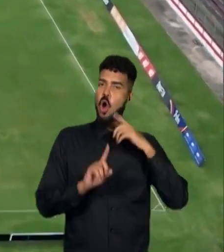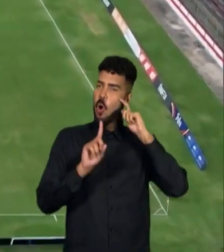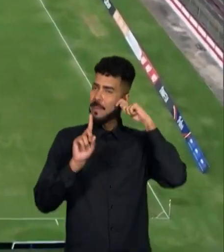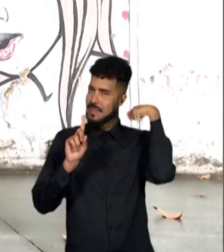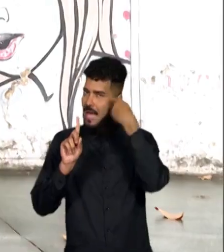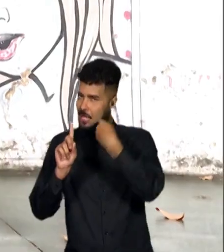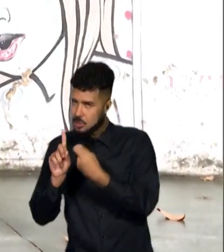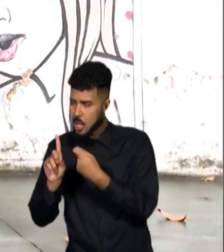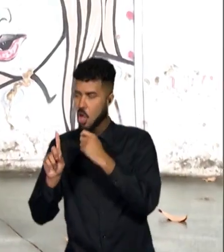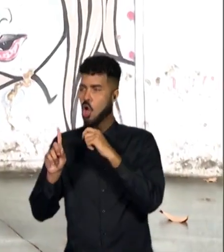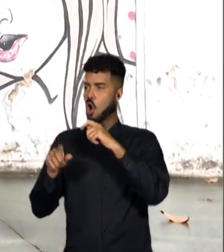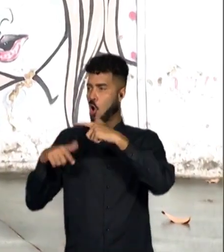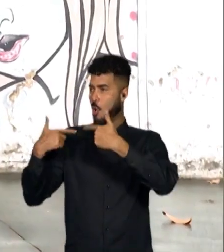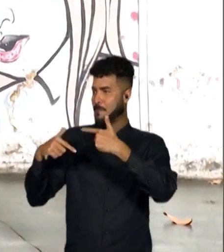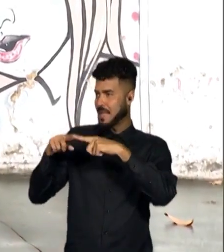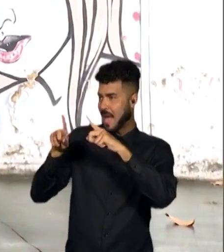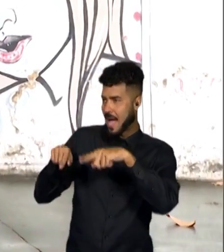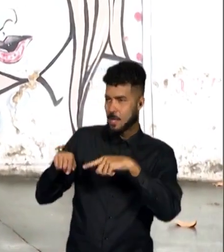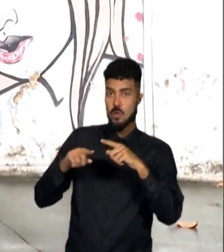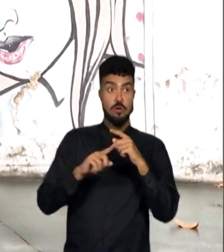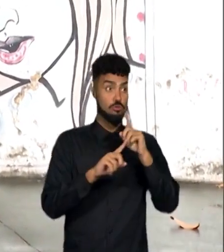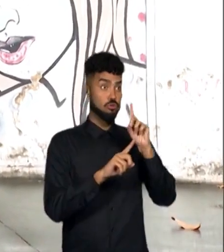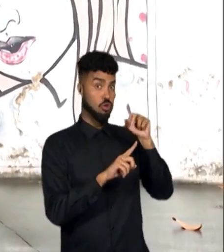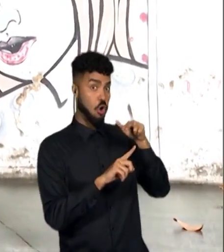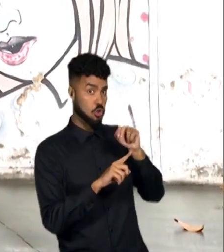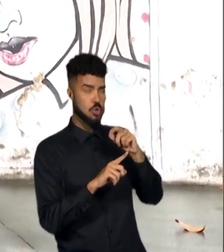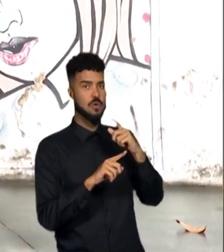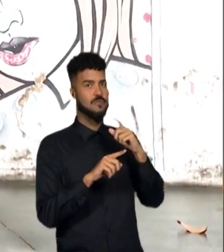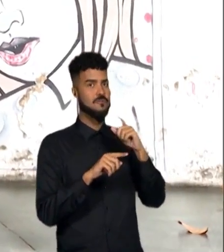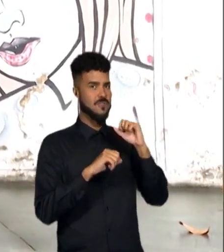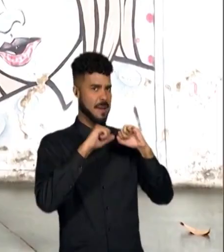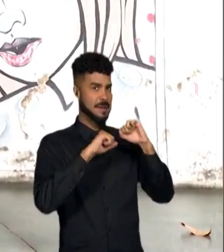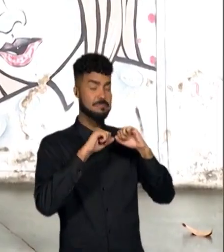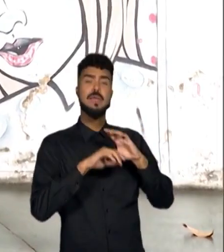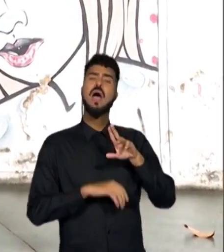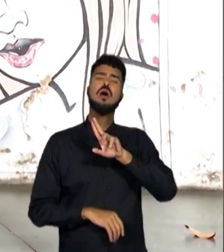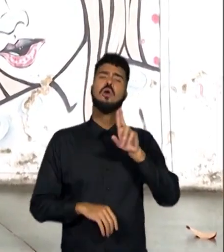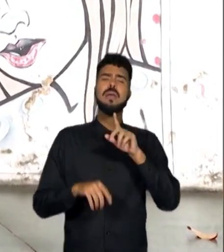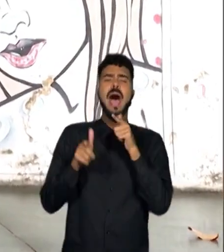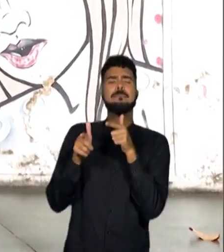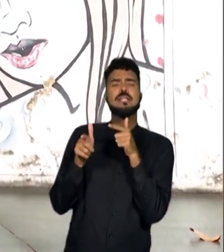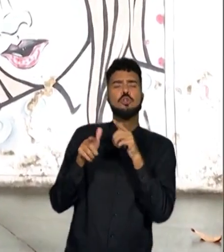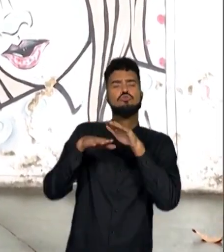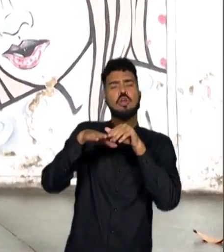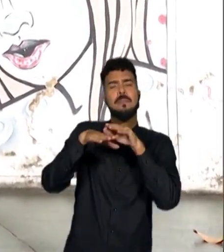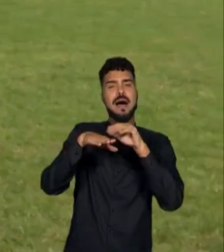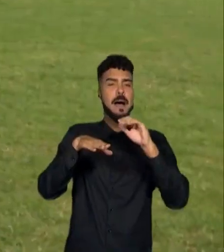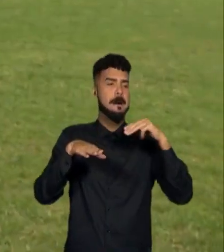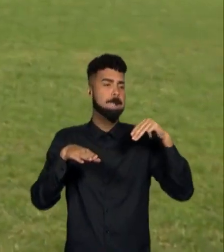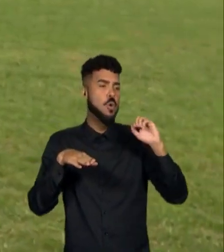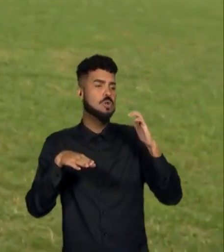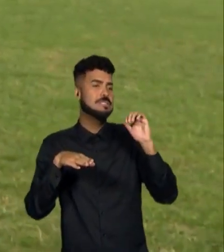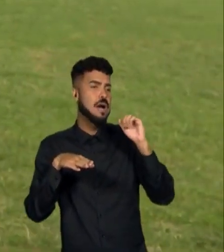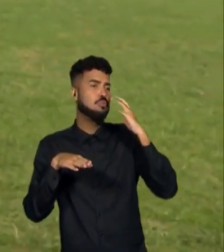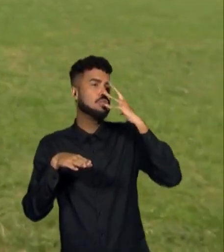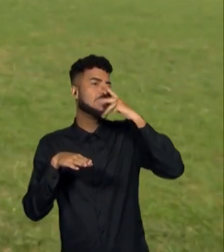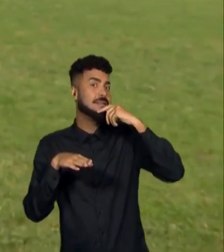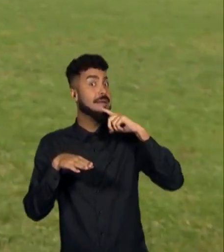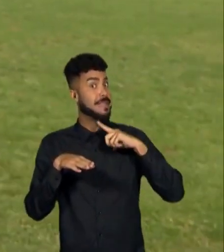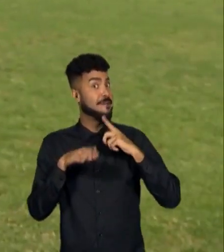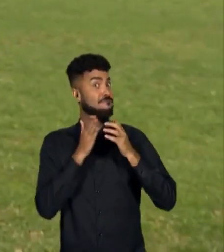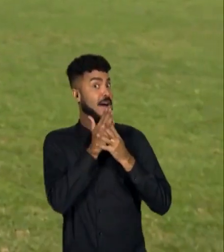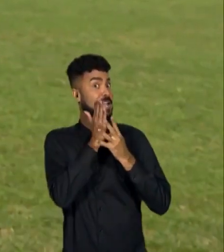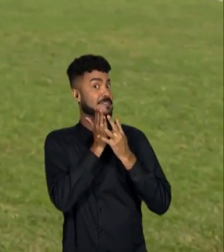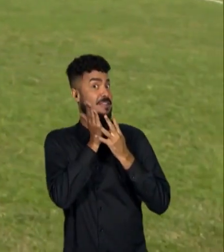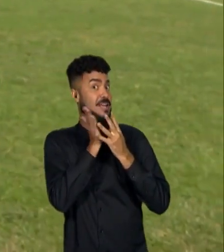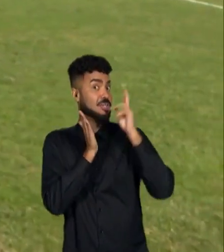da fábrica. Agora, o apelido Moça Bonita remonta a muitas histórias que teriam acontecido por